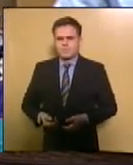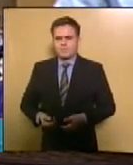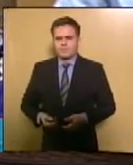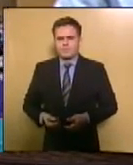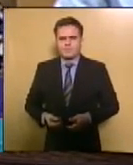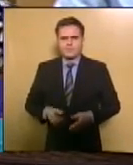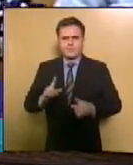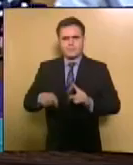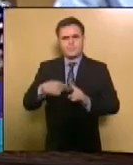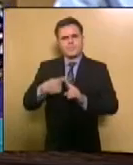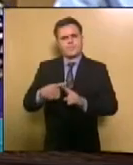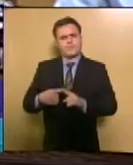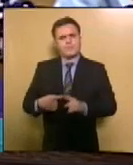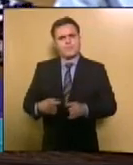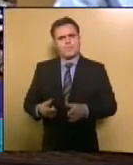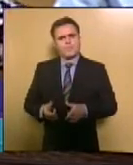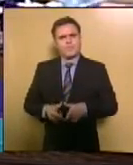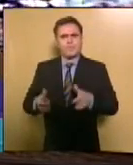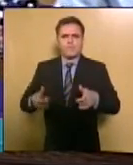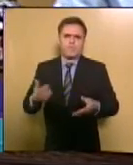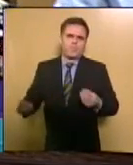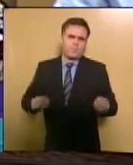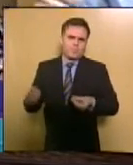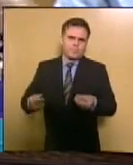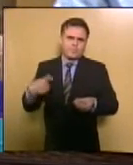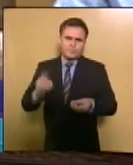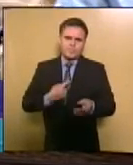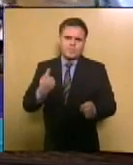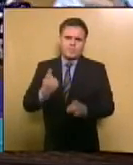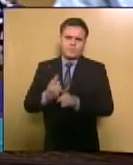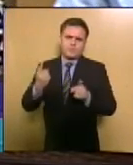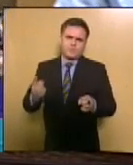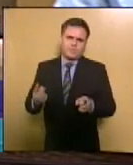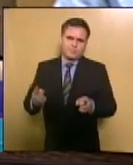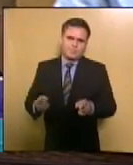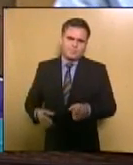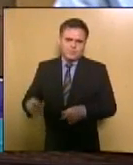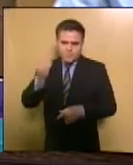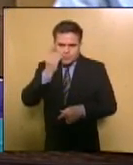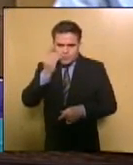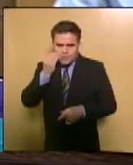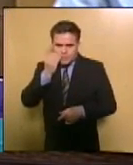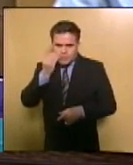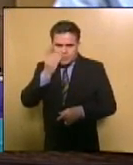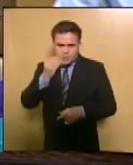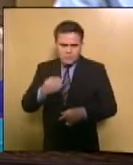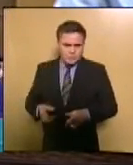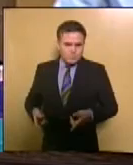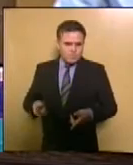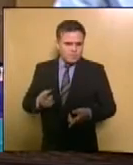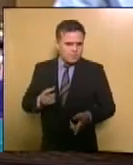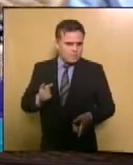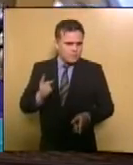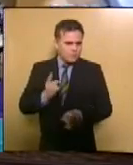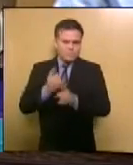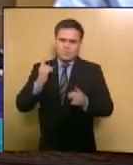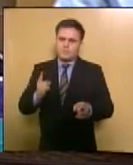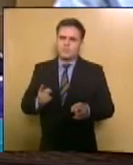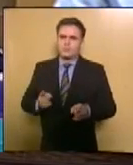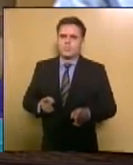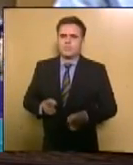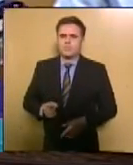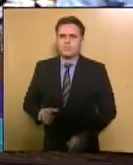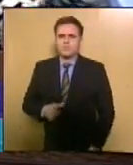crescendo nós estamos também diagnosticando isso e tentando atacar essas questões pontuais aí Chamamos o governo